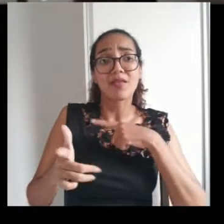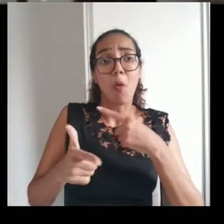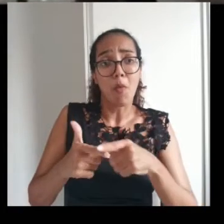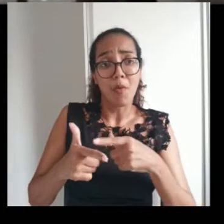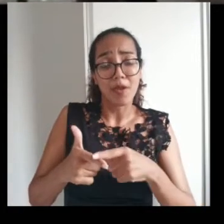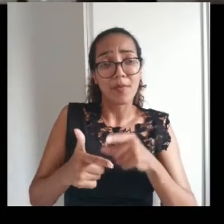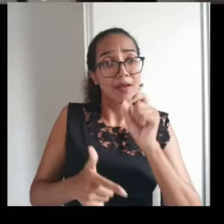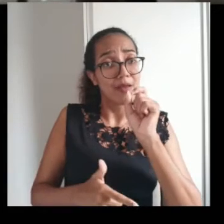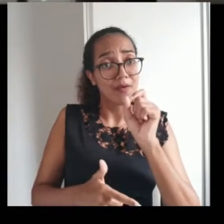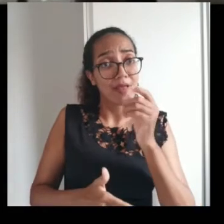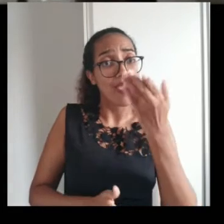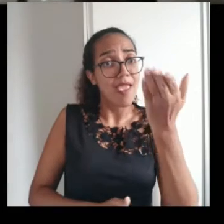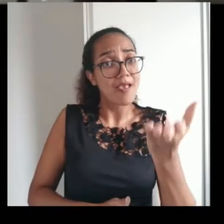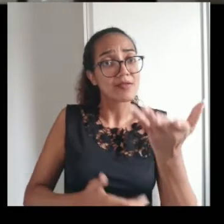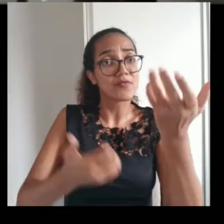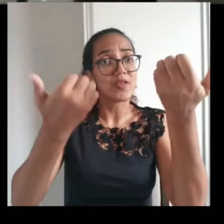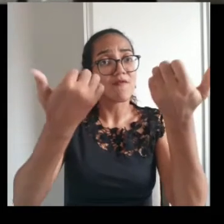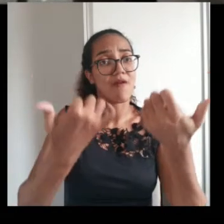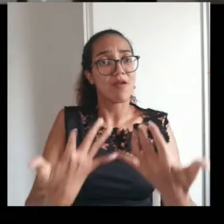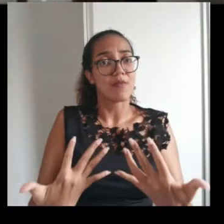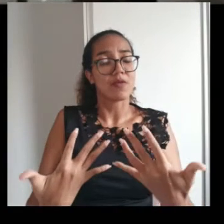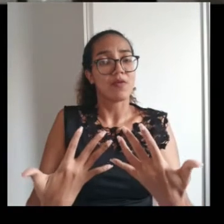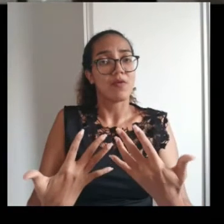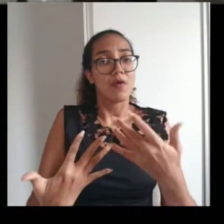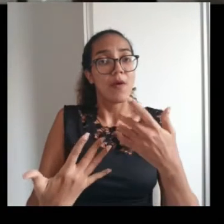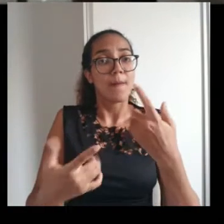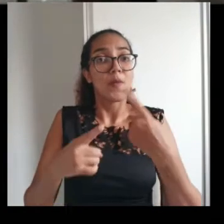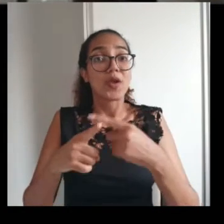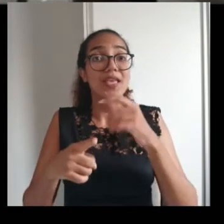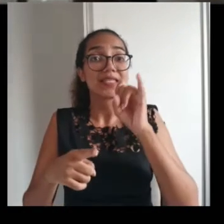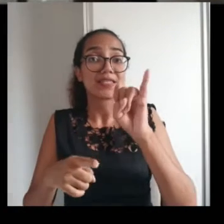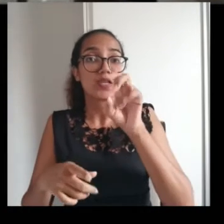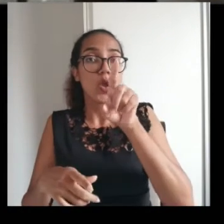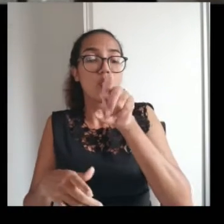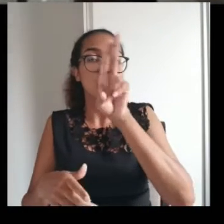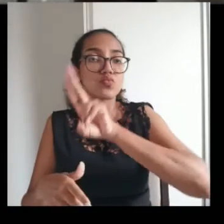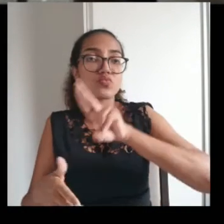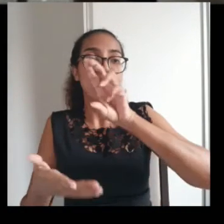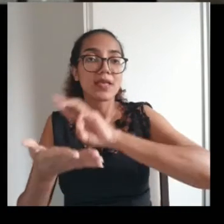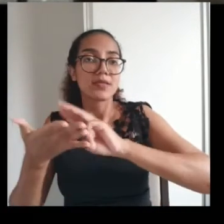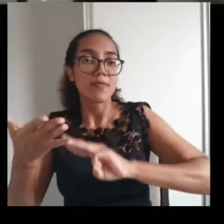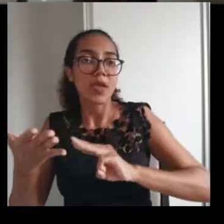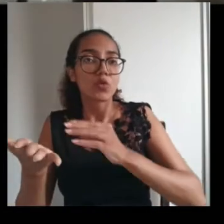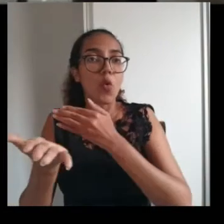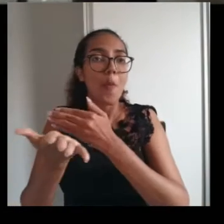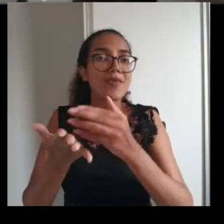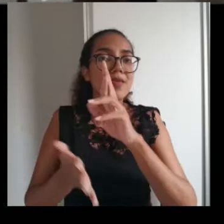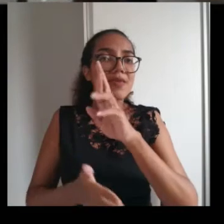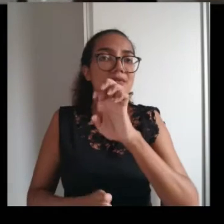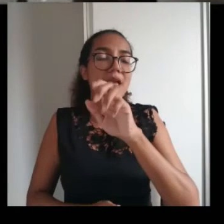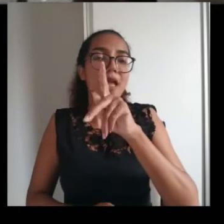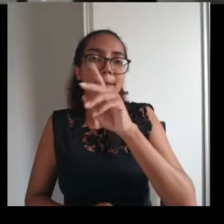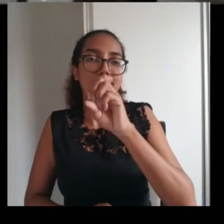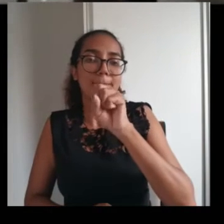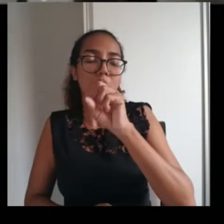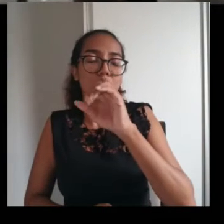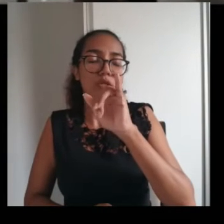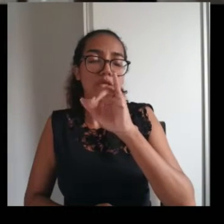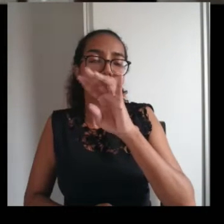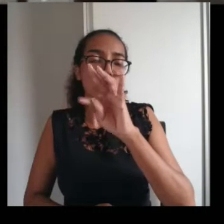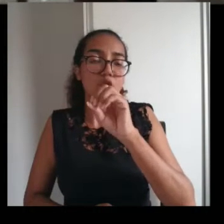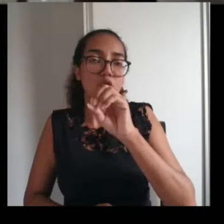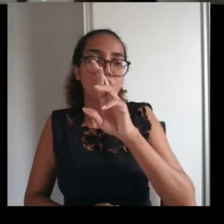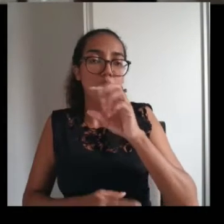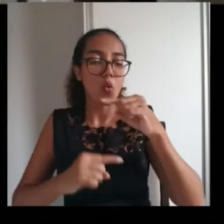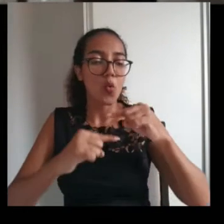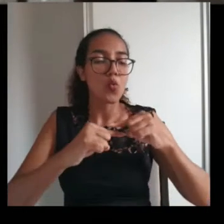falou. Por quê? Porque se eu chamar esse método aqui, se eu inicializei esse repositório, por exemplo, com tamanho 20, e chamei